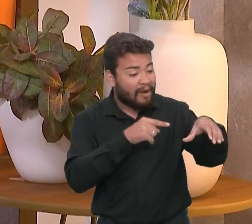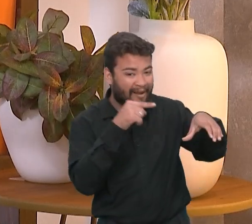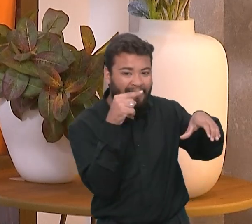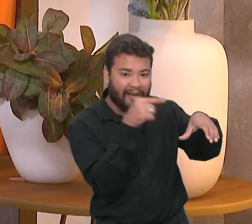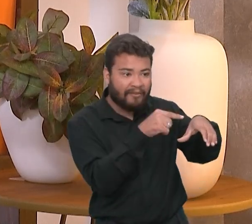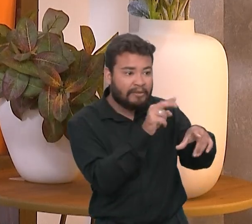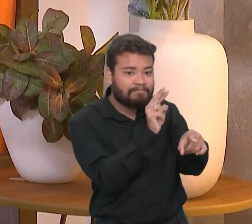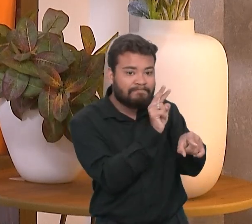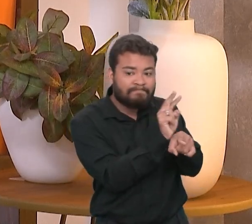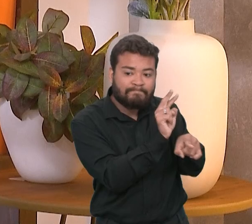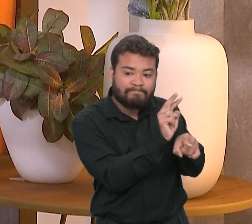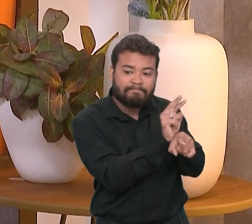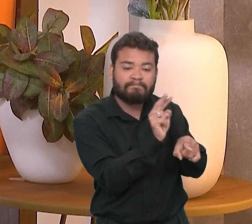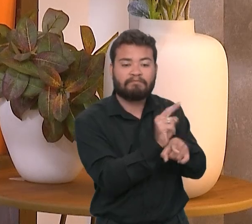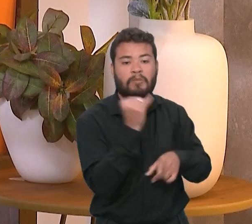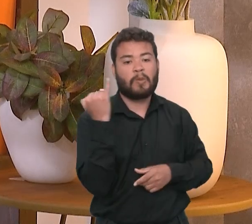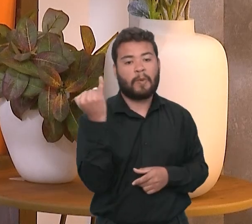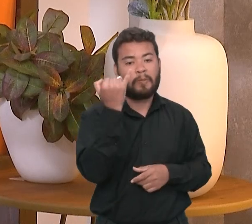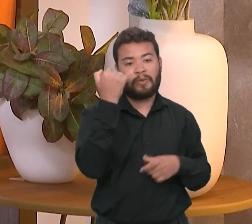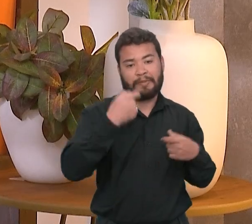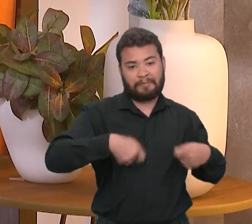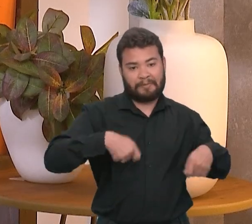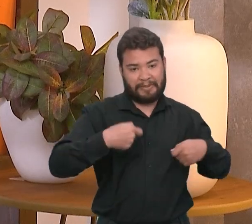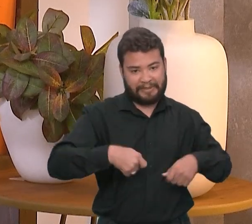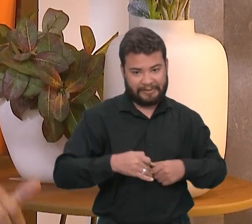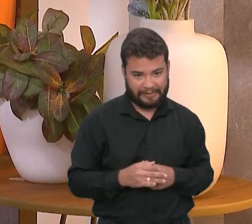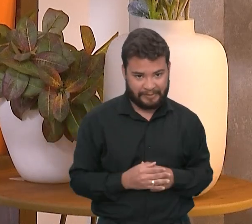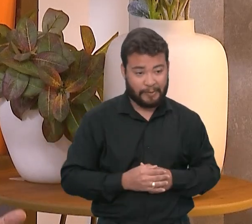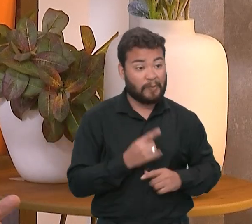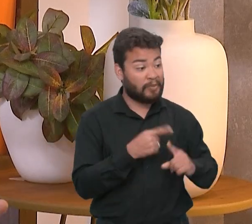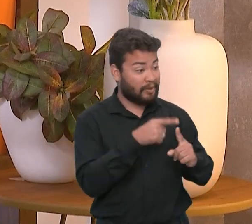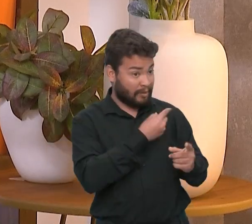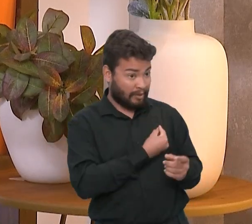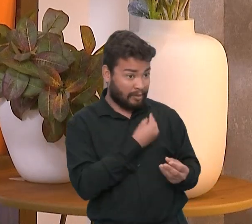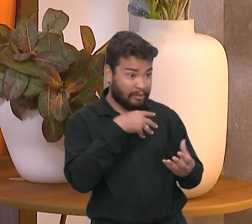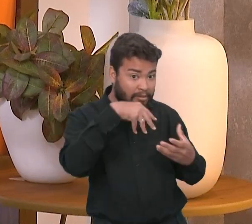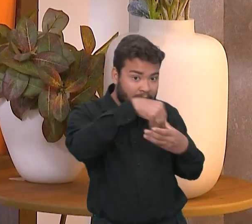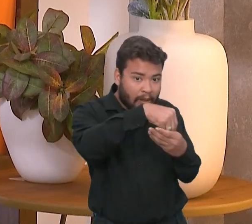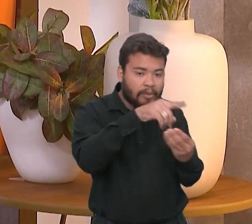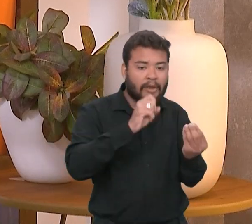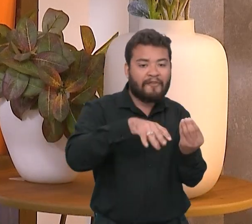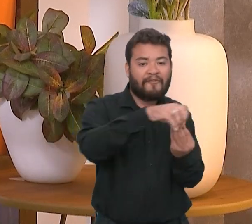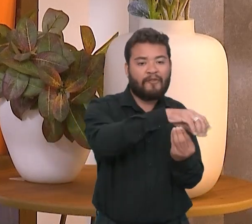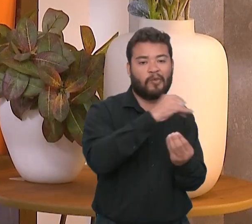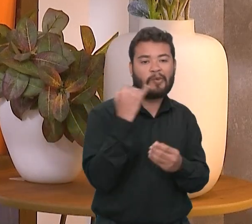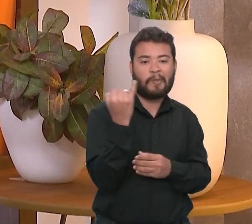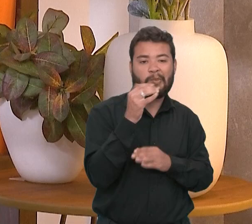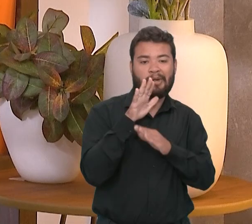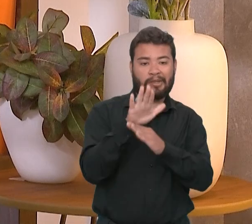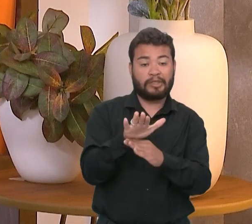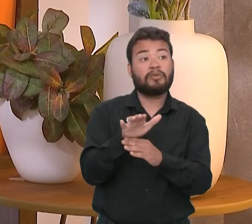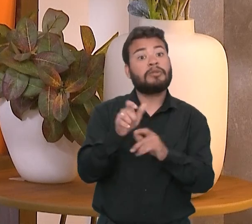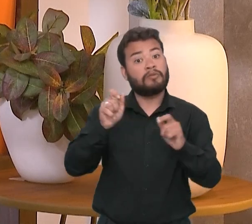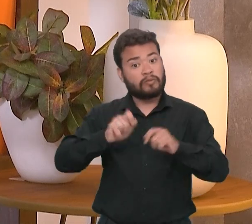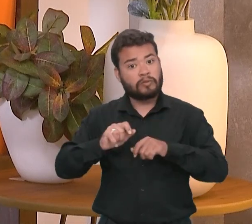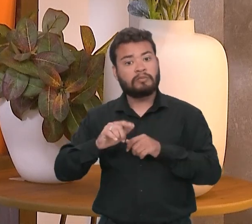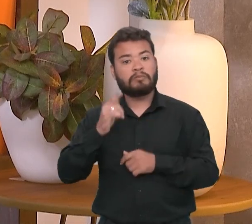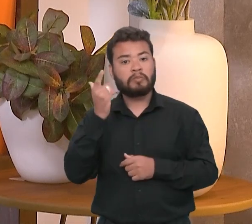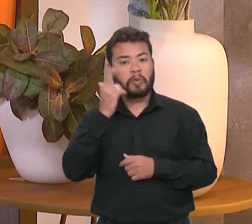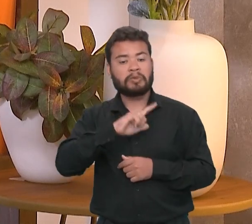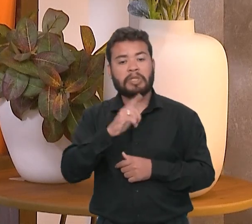proteger as cavernas, porque elas abrigam fungos que podem ser importantes para a biotecnologia e podem nos ajudar a ter alimentos de melhor qualidade,